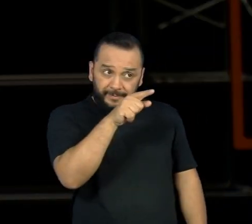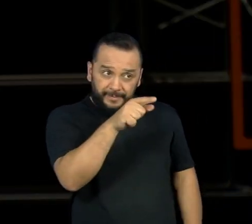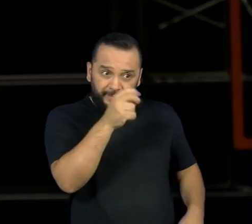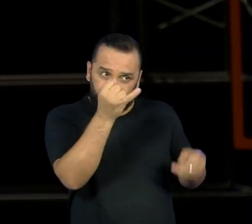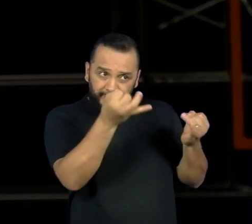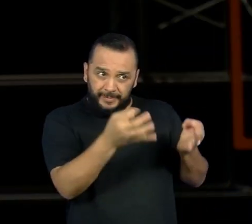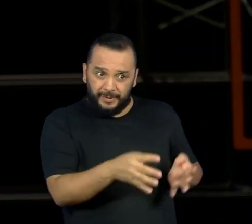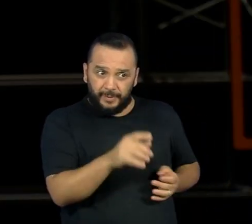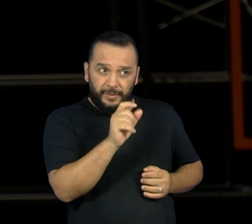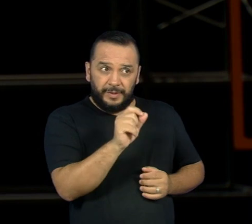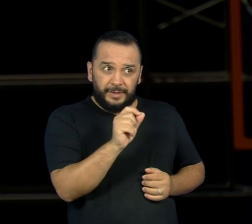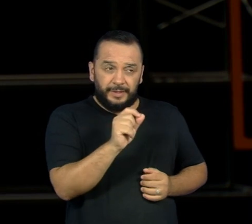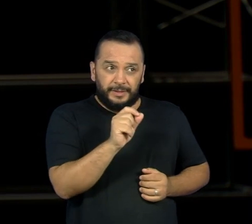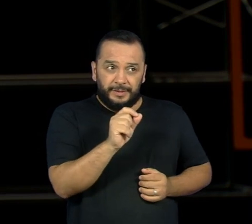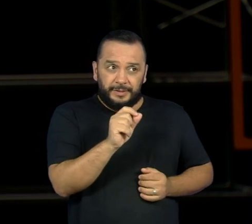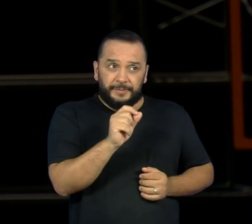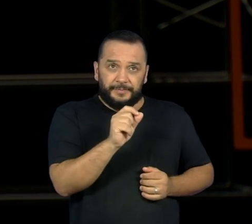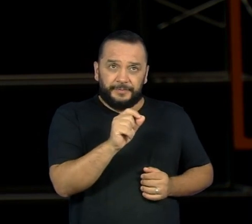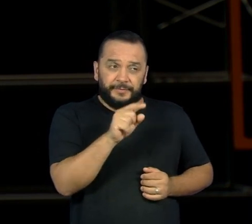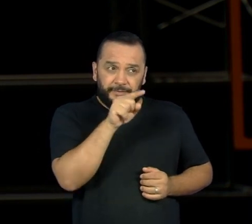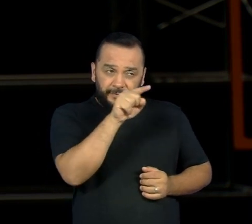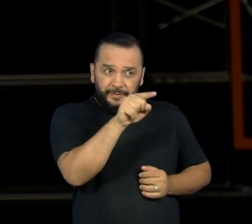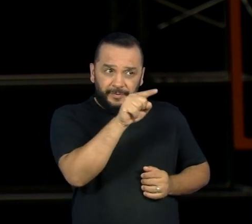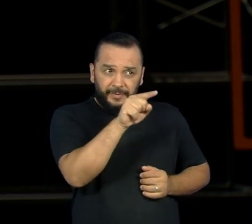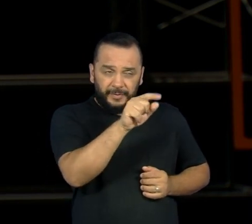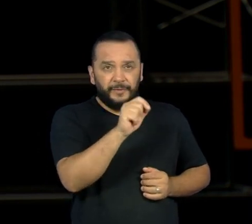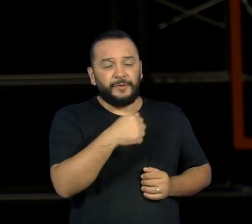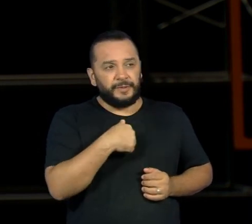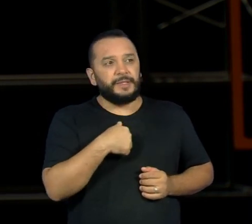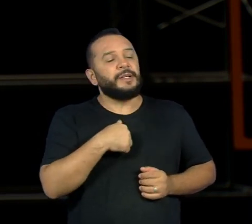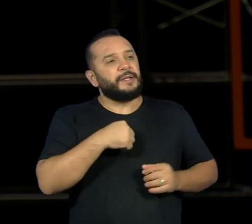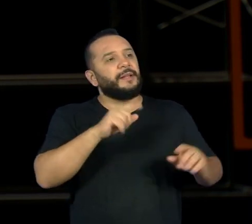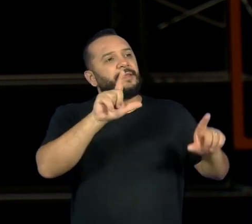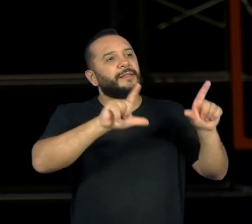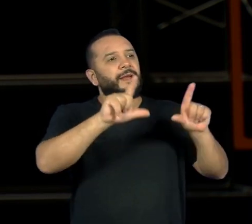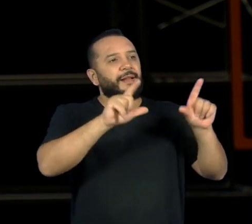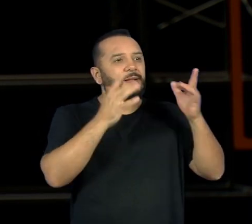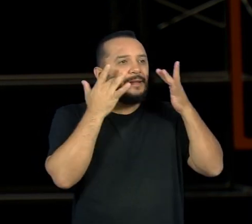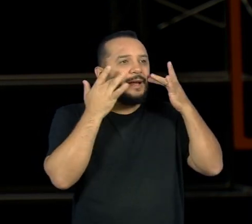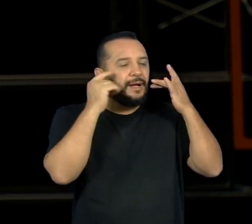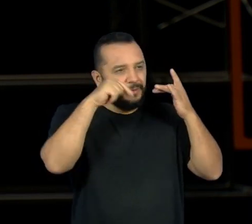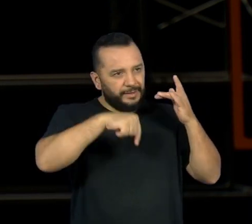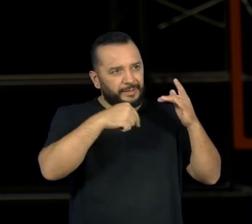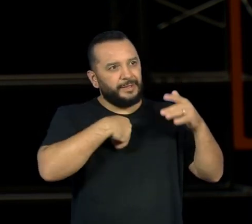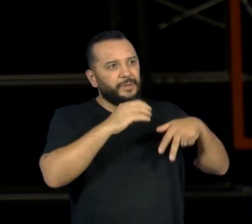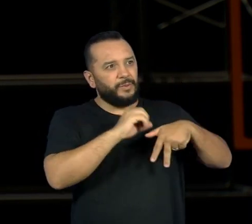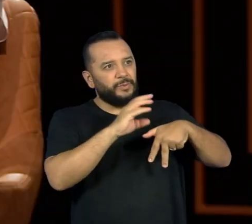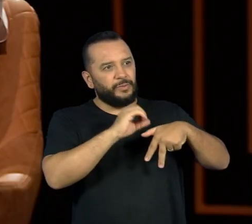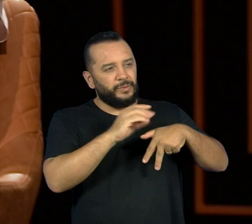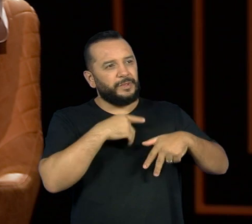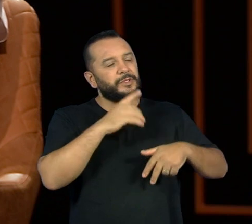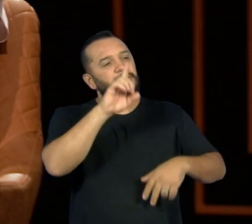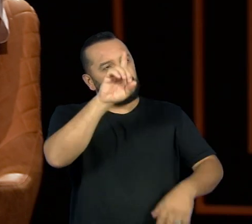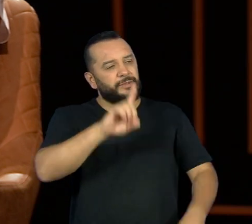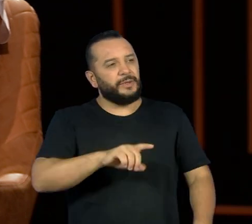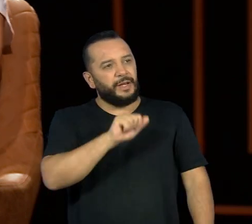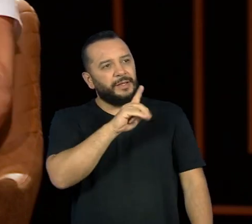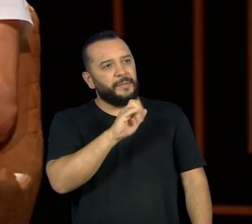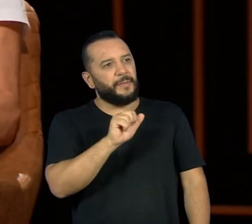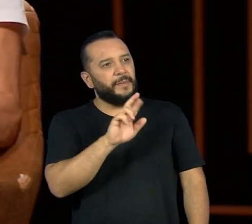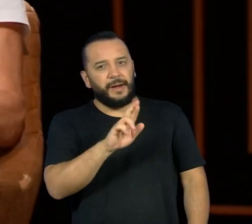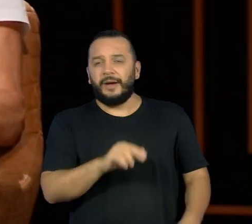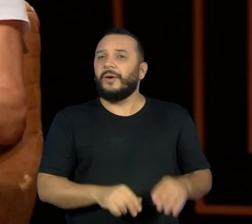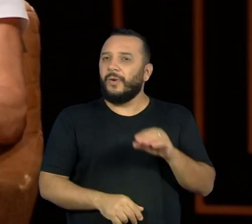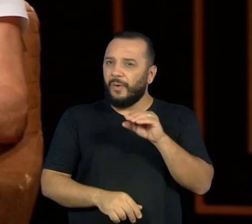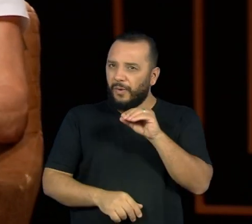antes da gente começar aqui, que você chegou a fazer teleteatros aqui na Cultura com direção do Ademar, né? E com o Oswaldo